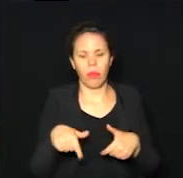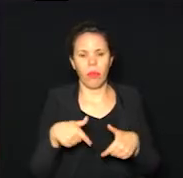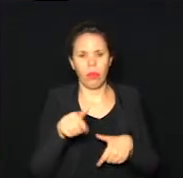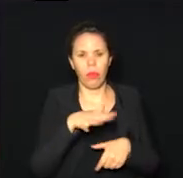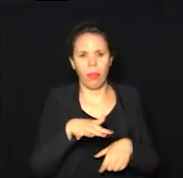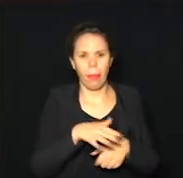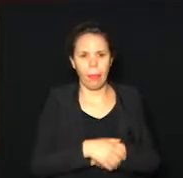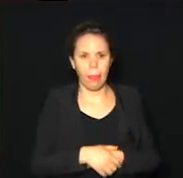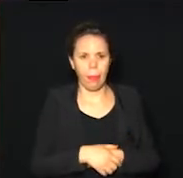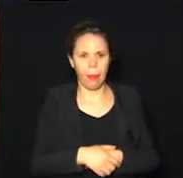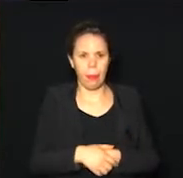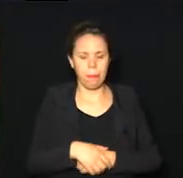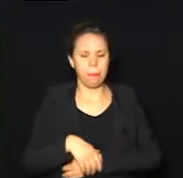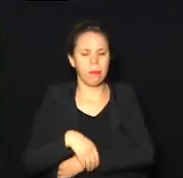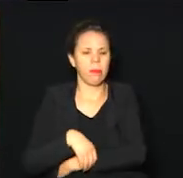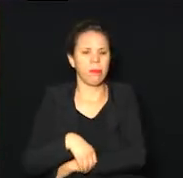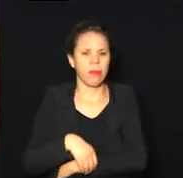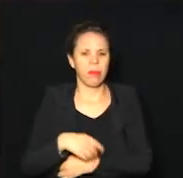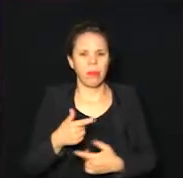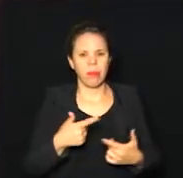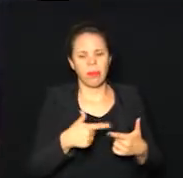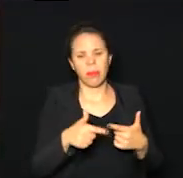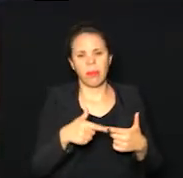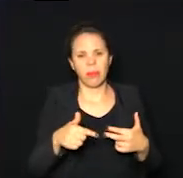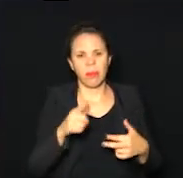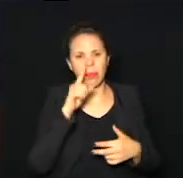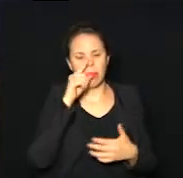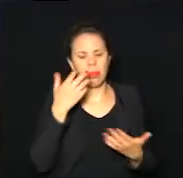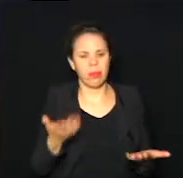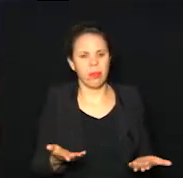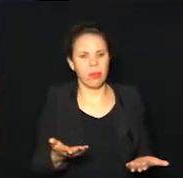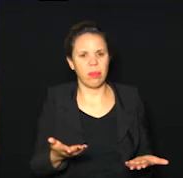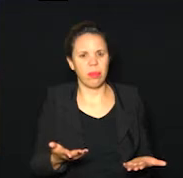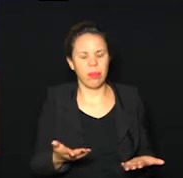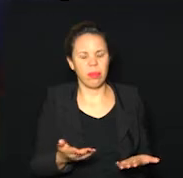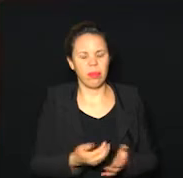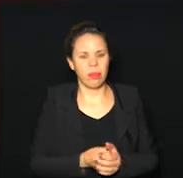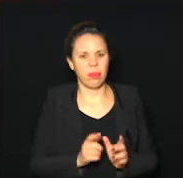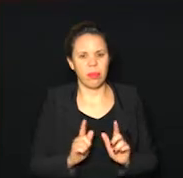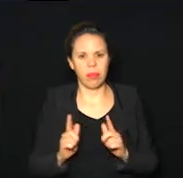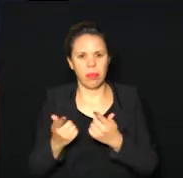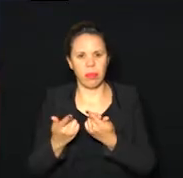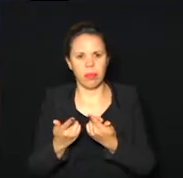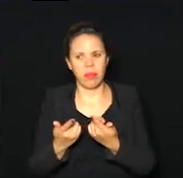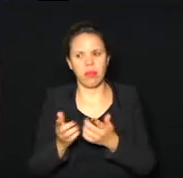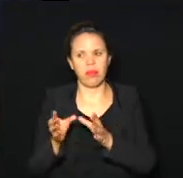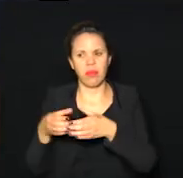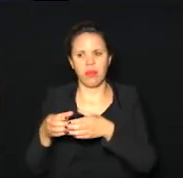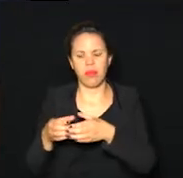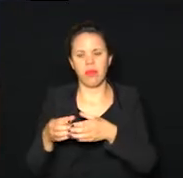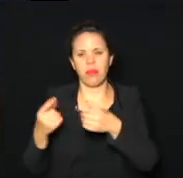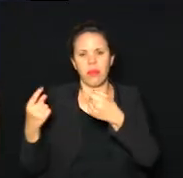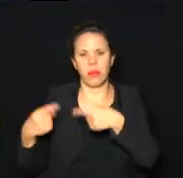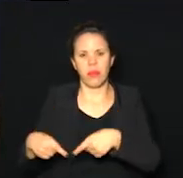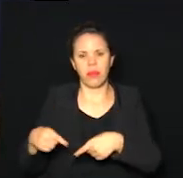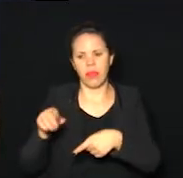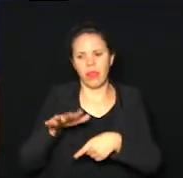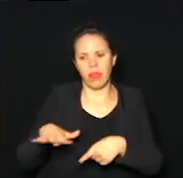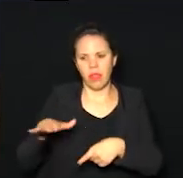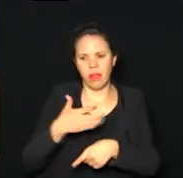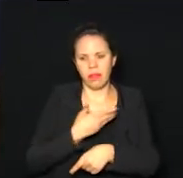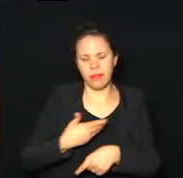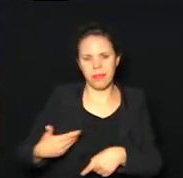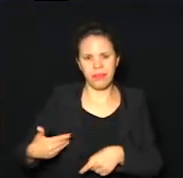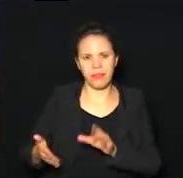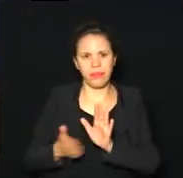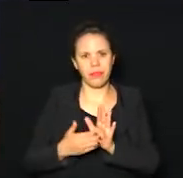trabalham em trabalho precários, e simplesmente grupos de oposições, né, a esse governo